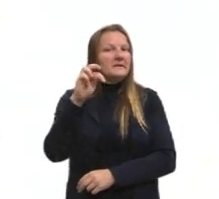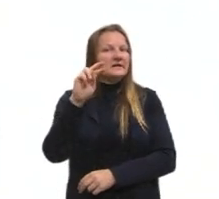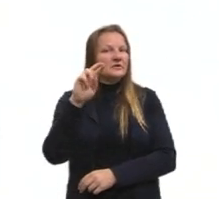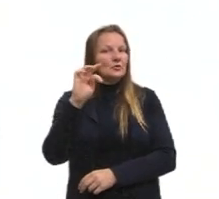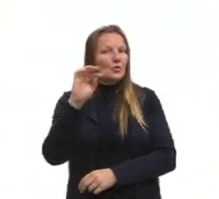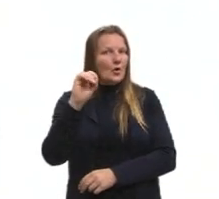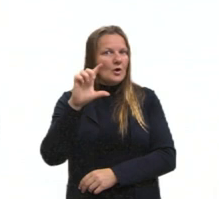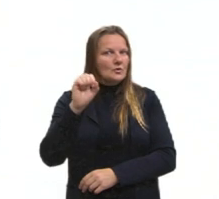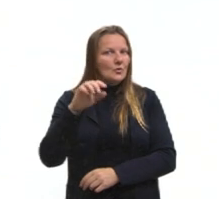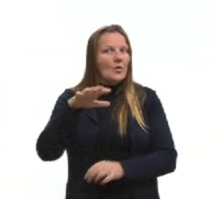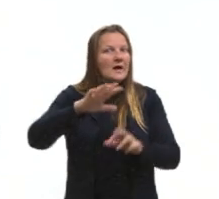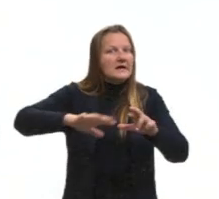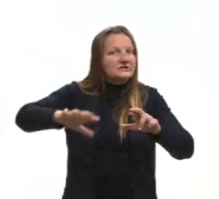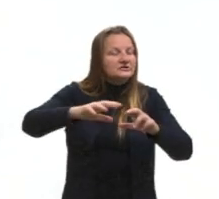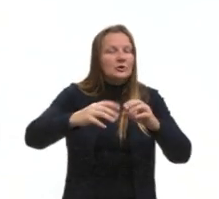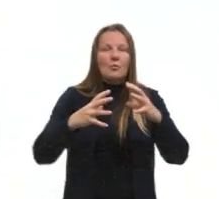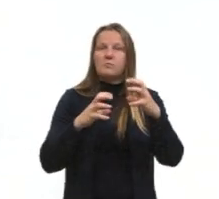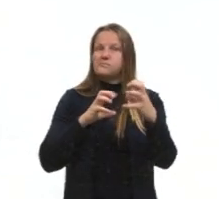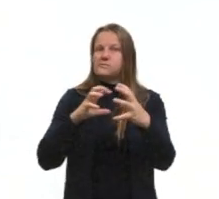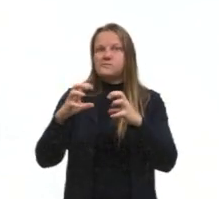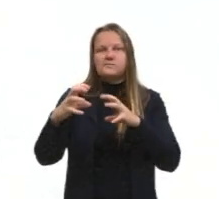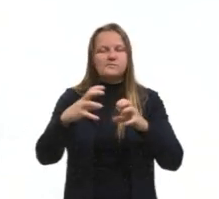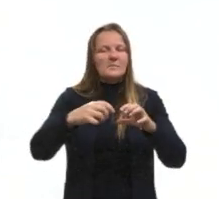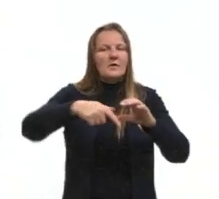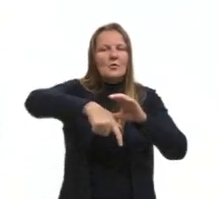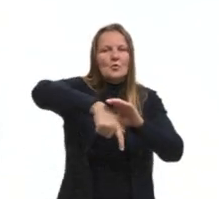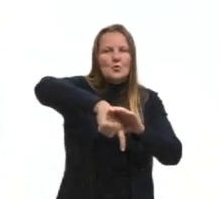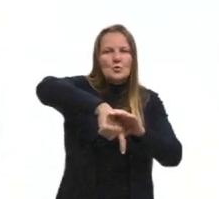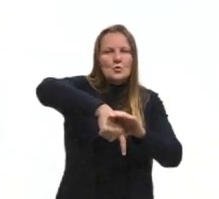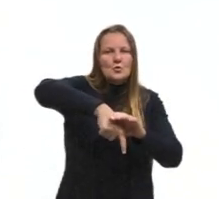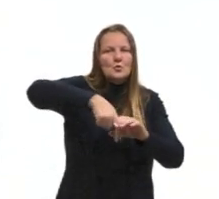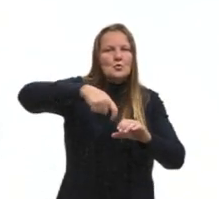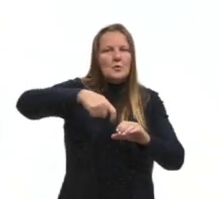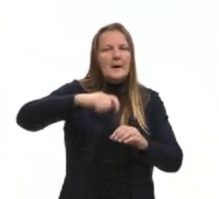então hoje a região que nós temos aí